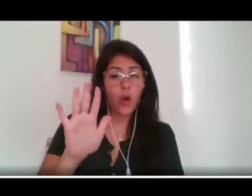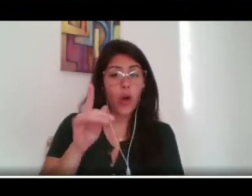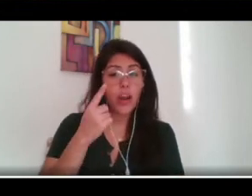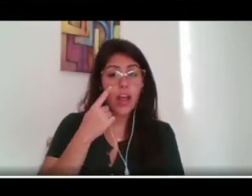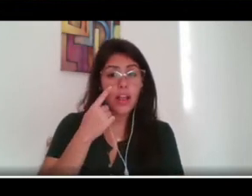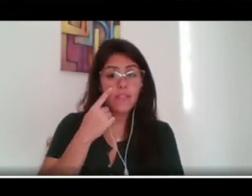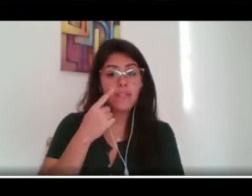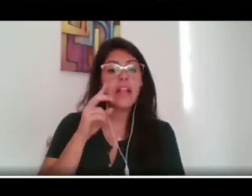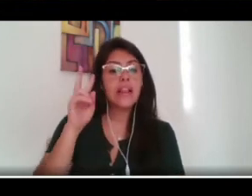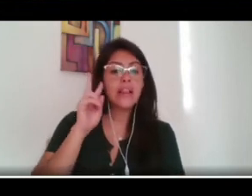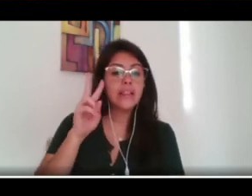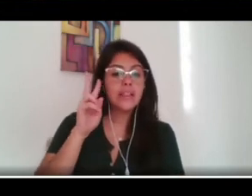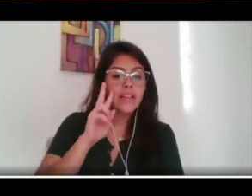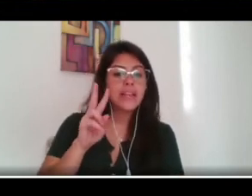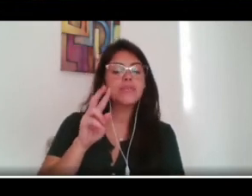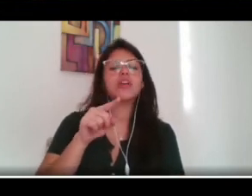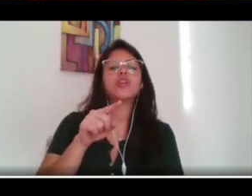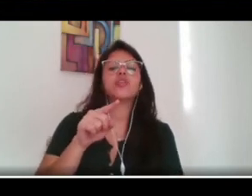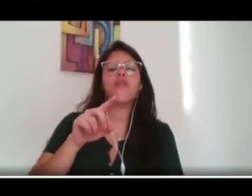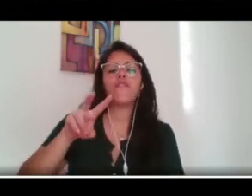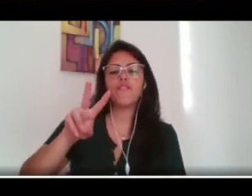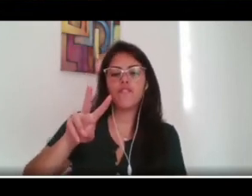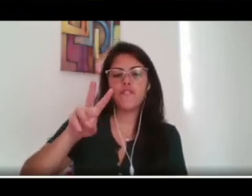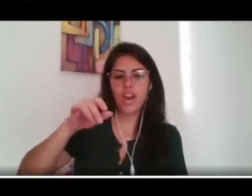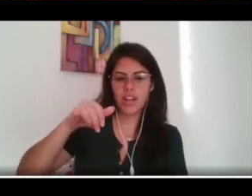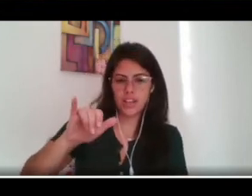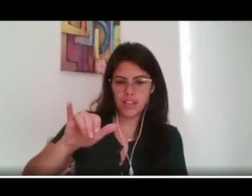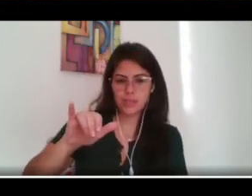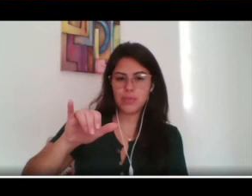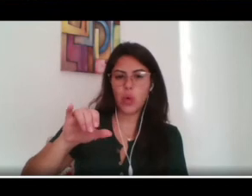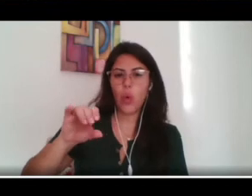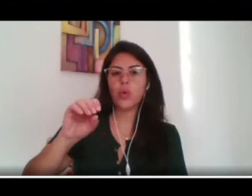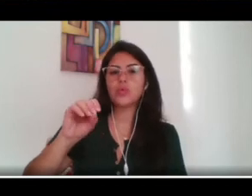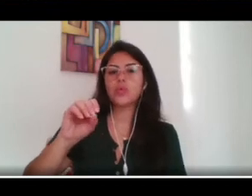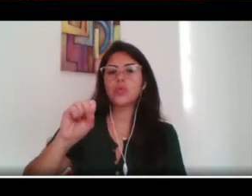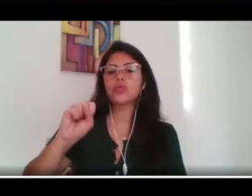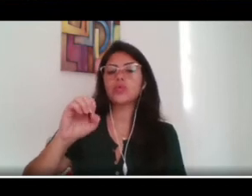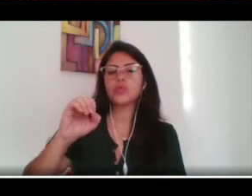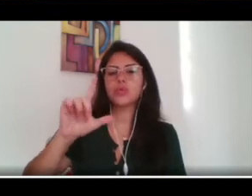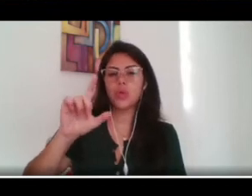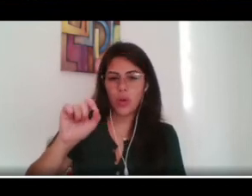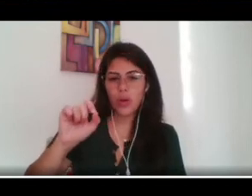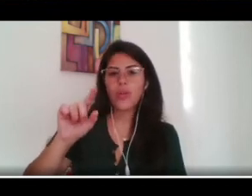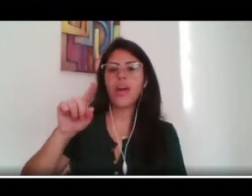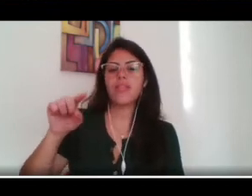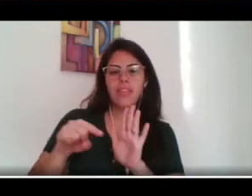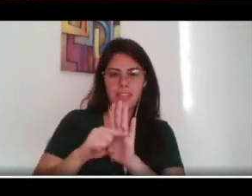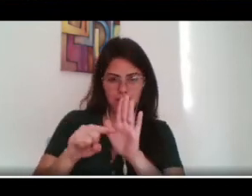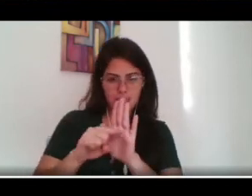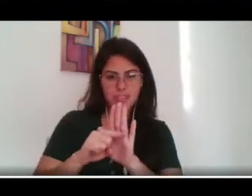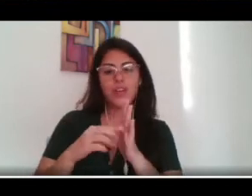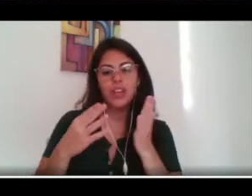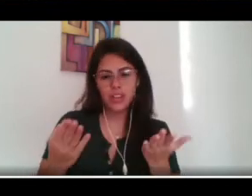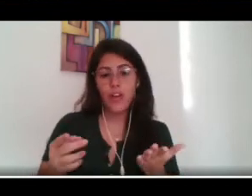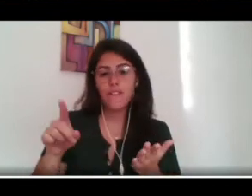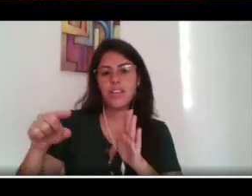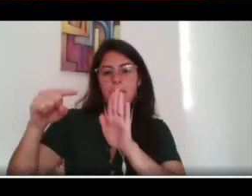23,7 metros por segundo, menos V0Y, ou seja, menos 16,3 metros por